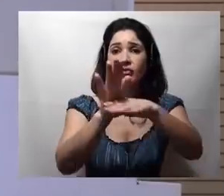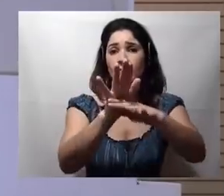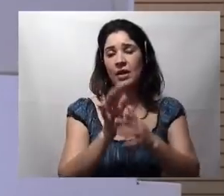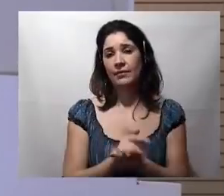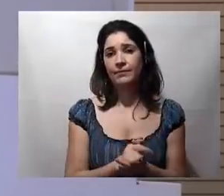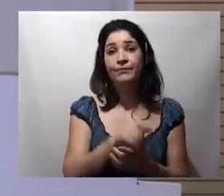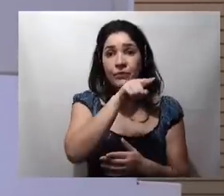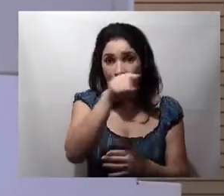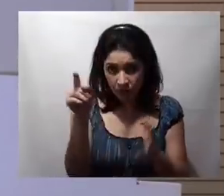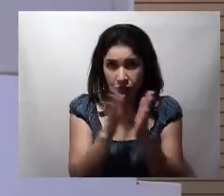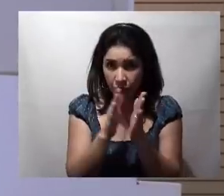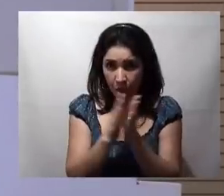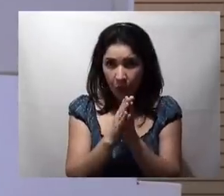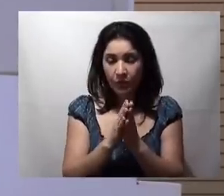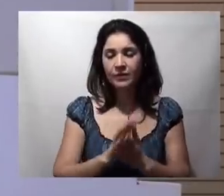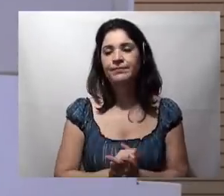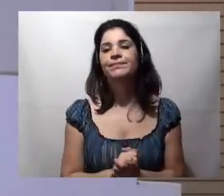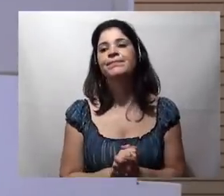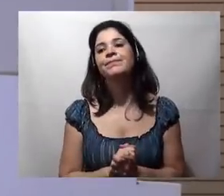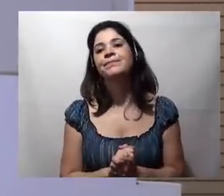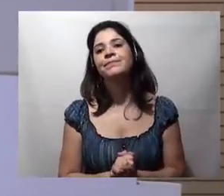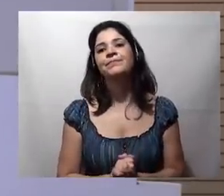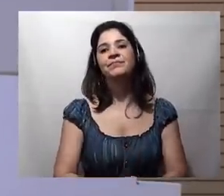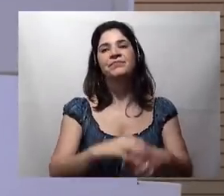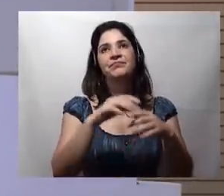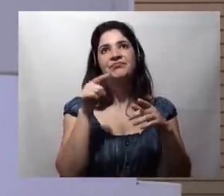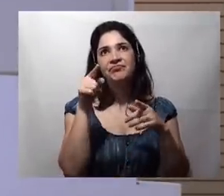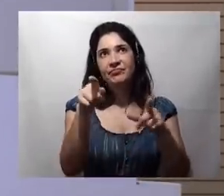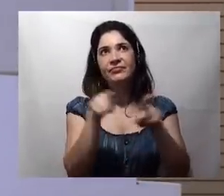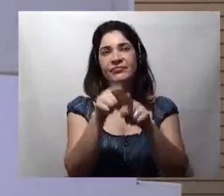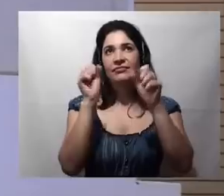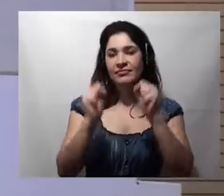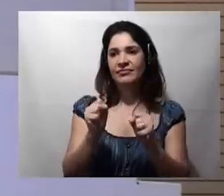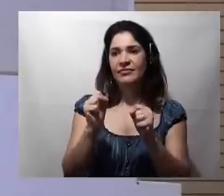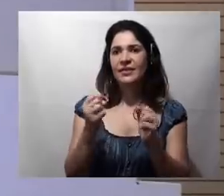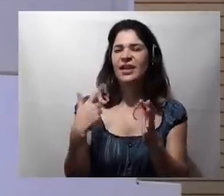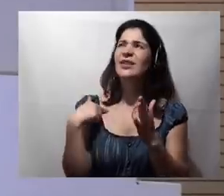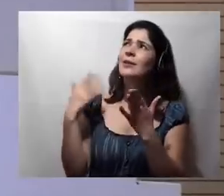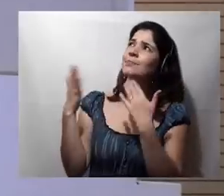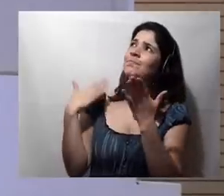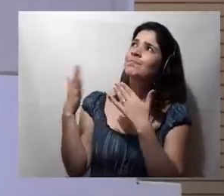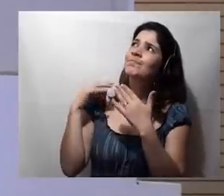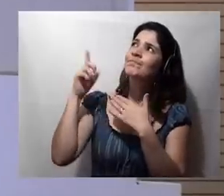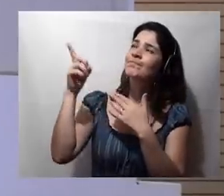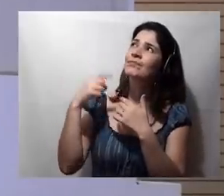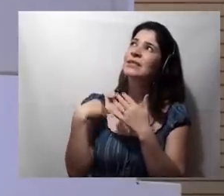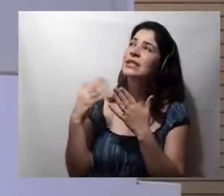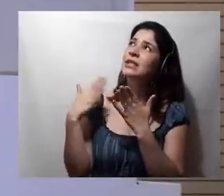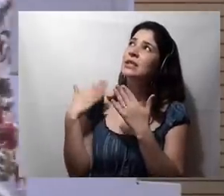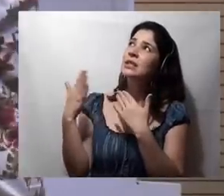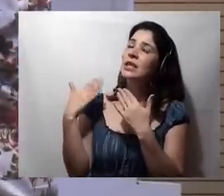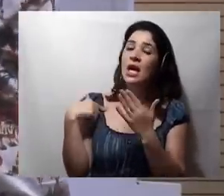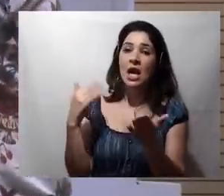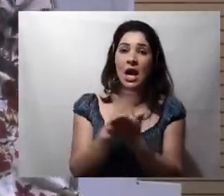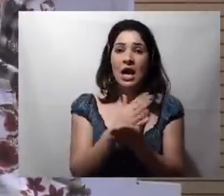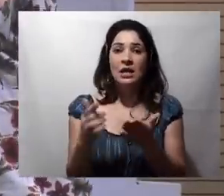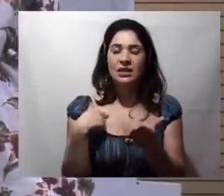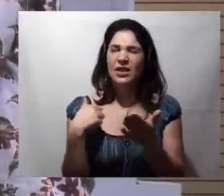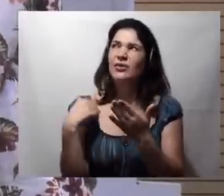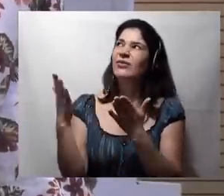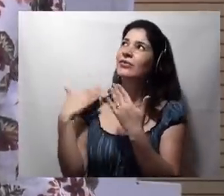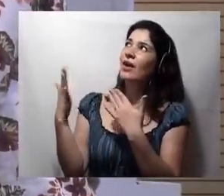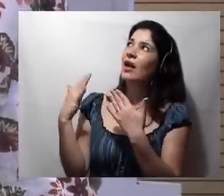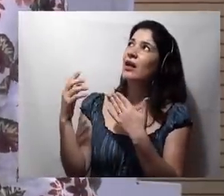e então chegou hein ah e pode ser que você fala assim com deus não sei você fala você de deus eu falo de vez em quando eu